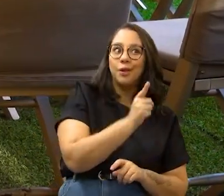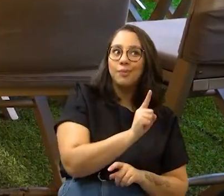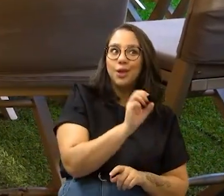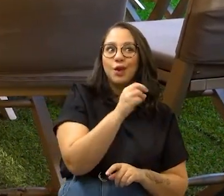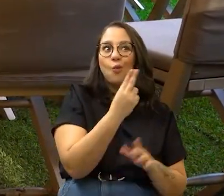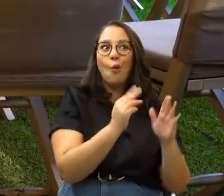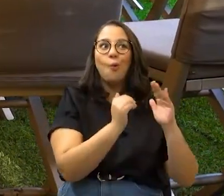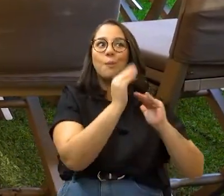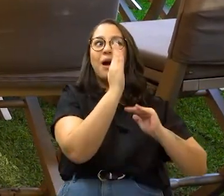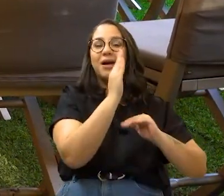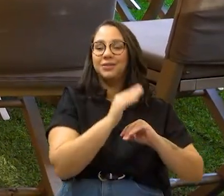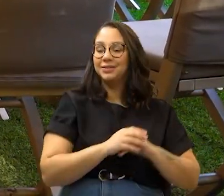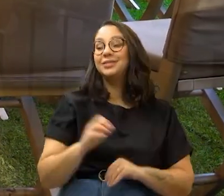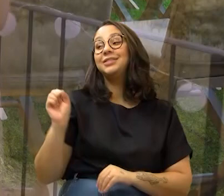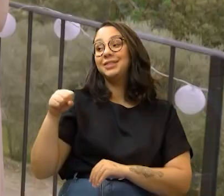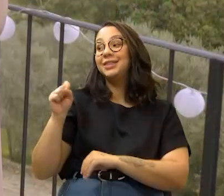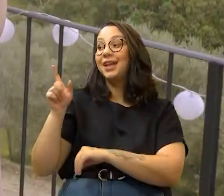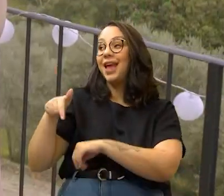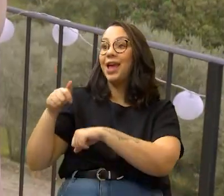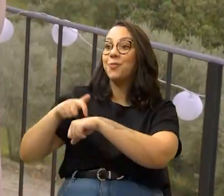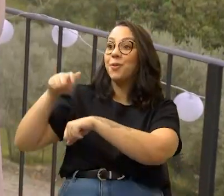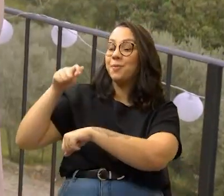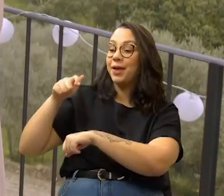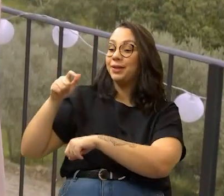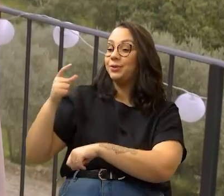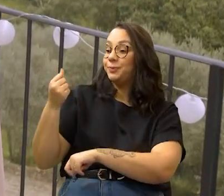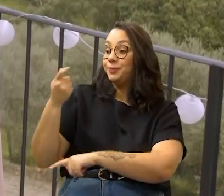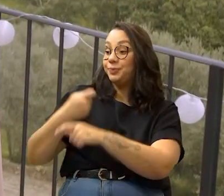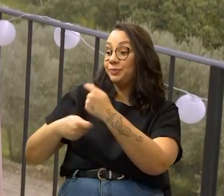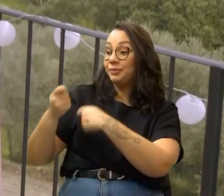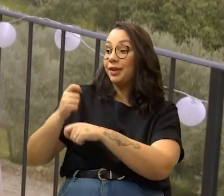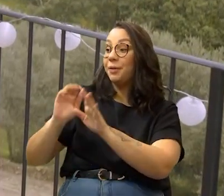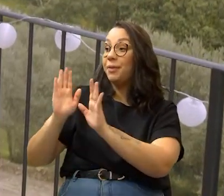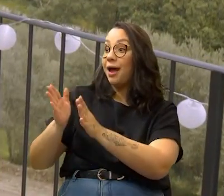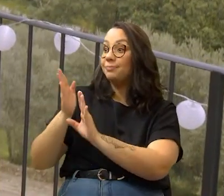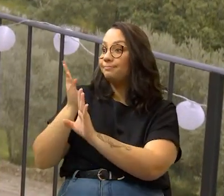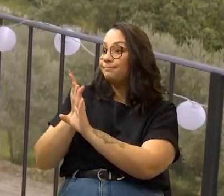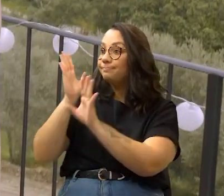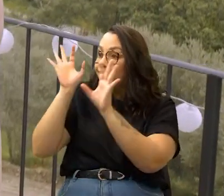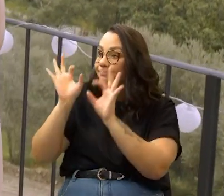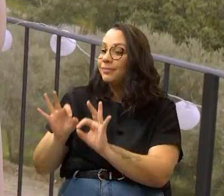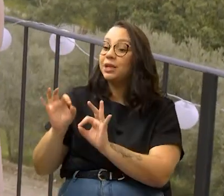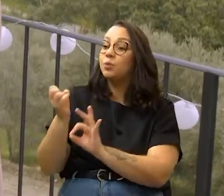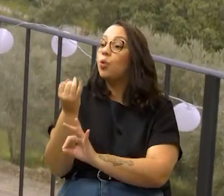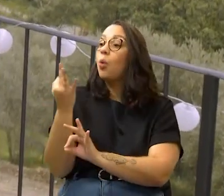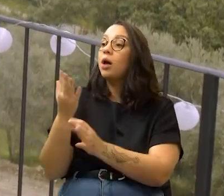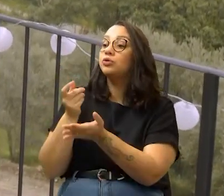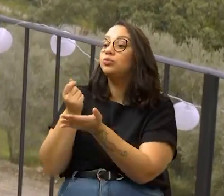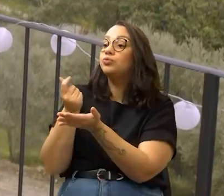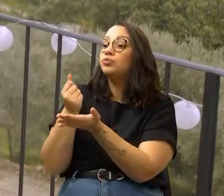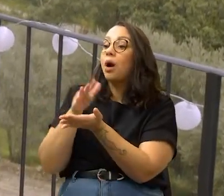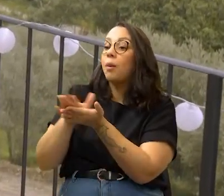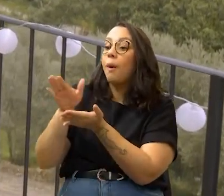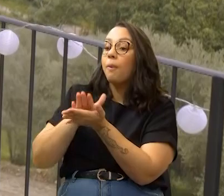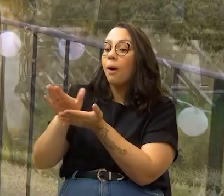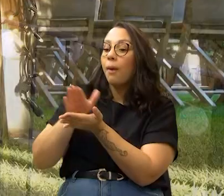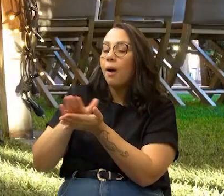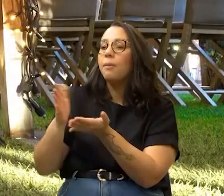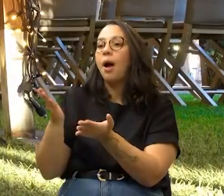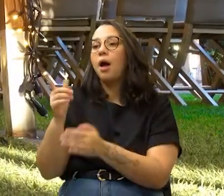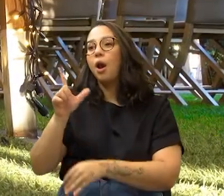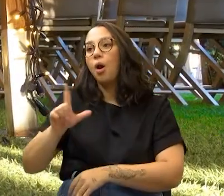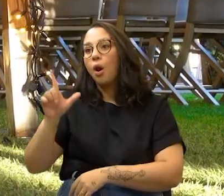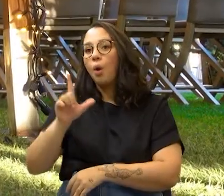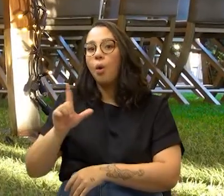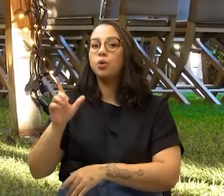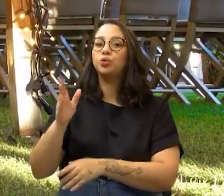50 mil, se fica em mais, né? Justamente, esse é o momento. O orçamento ele vai ser para definir realmente quanto será gasto. É lógico